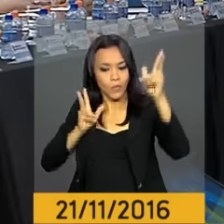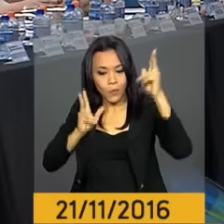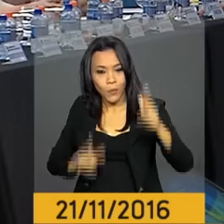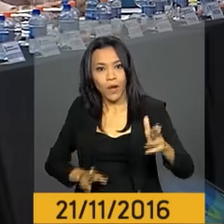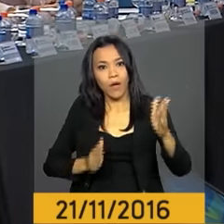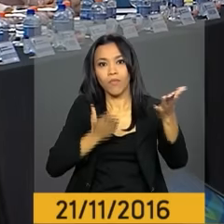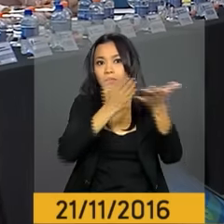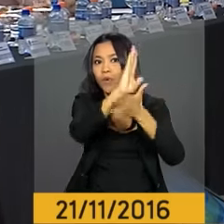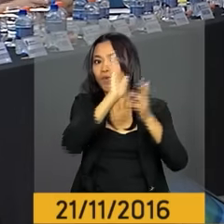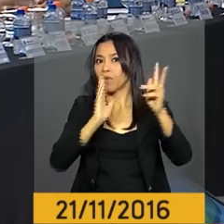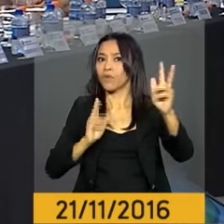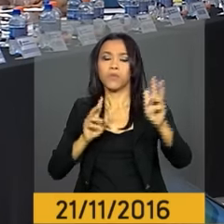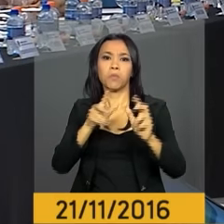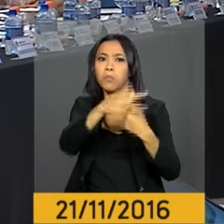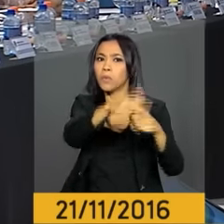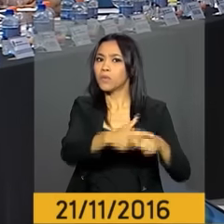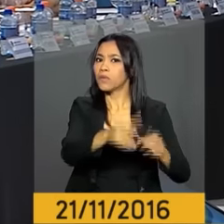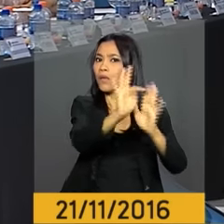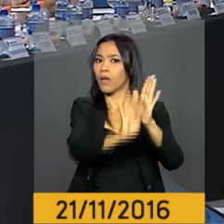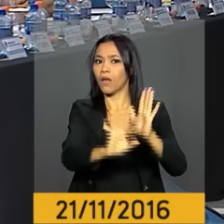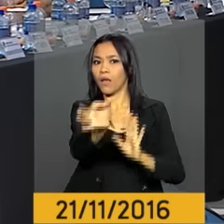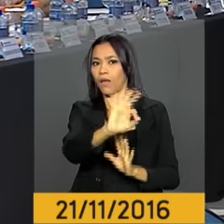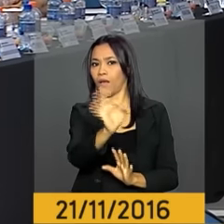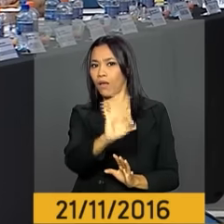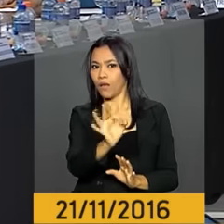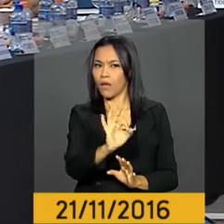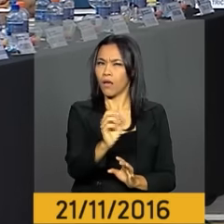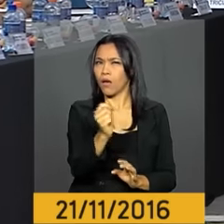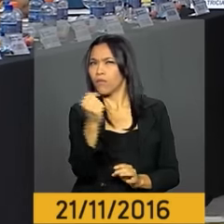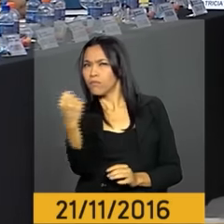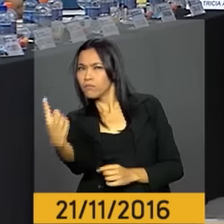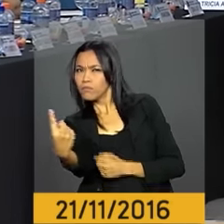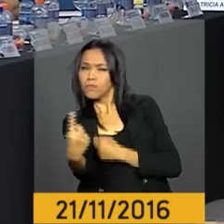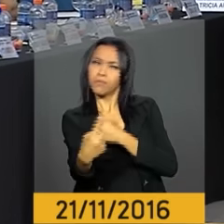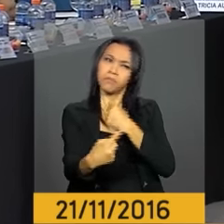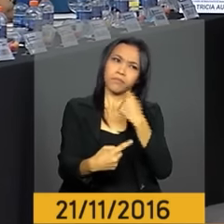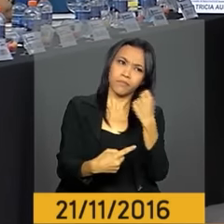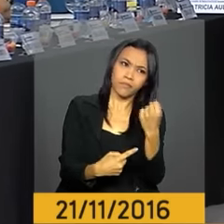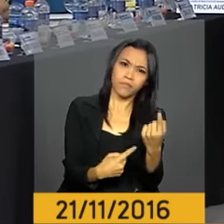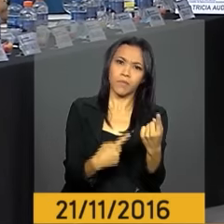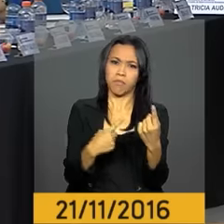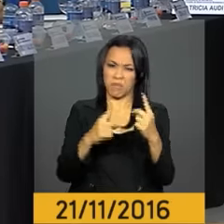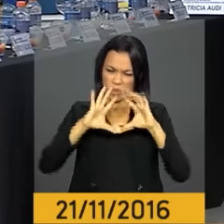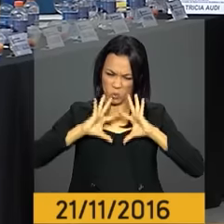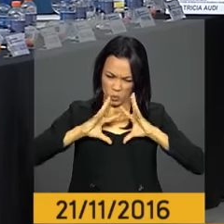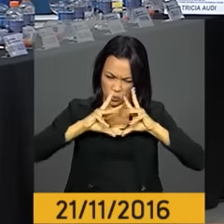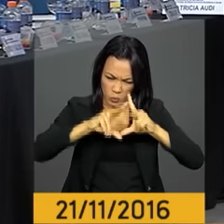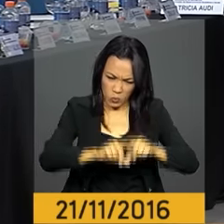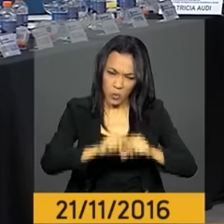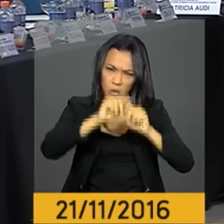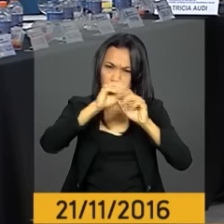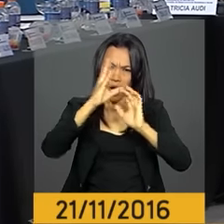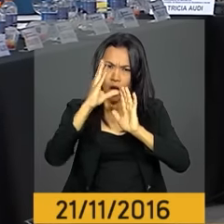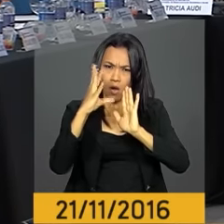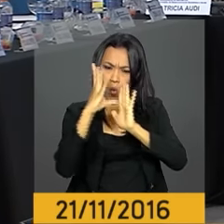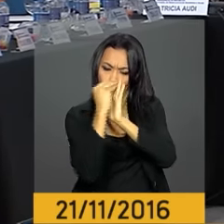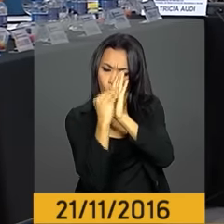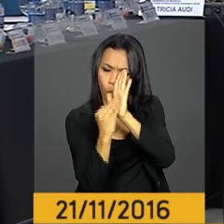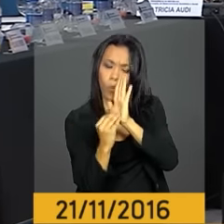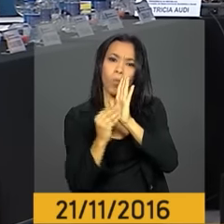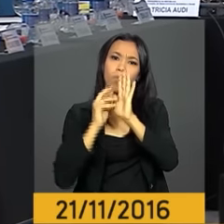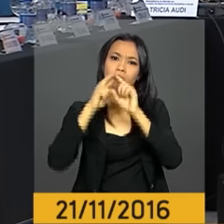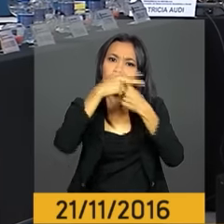não é, ao Congresso Nacional. Uma ou outra ponderação, mas sem alteração substanciosa no